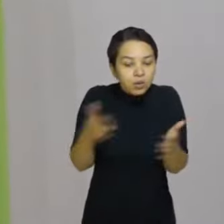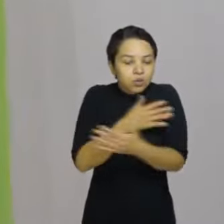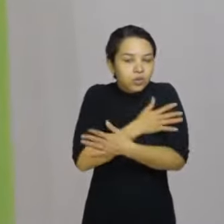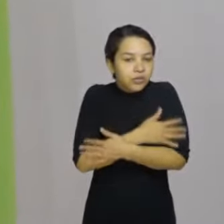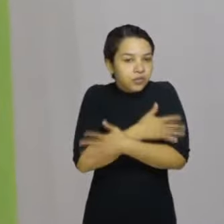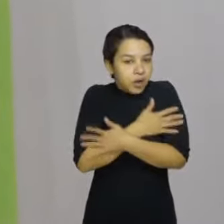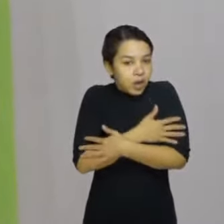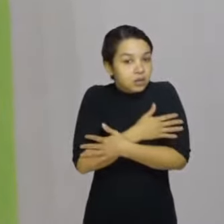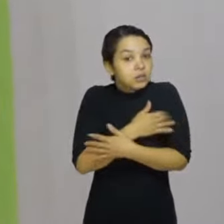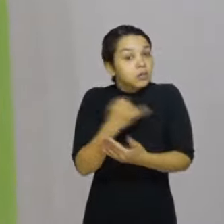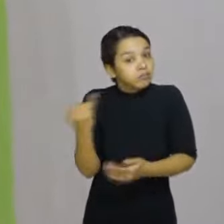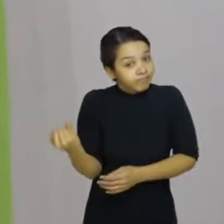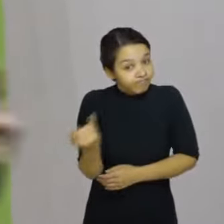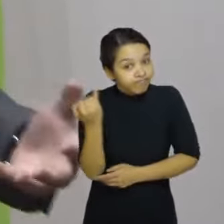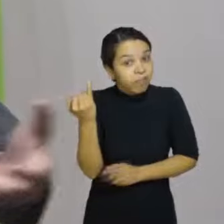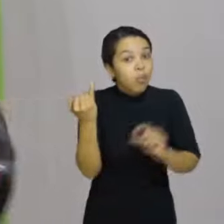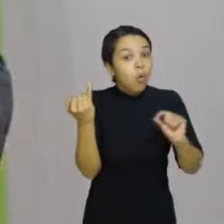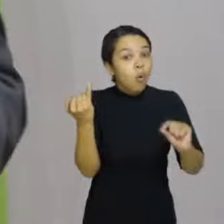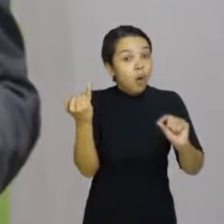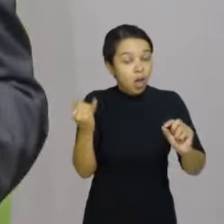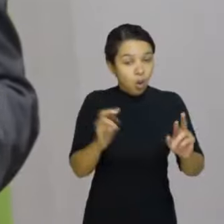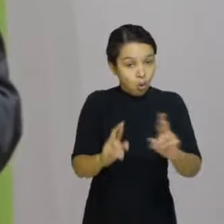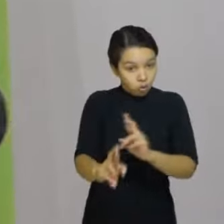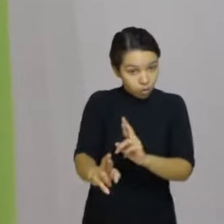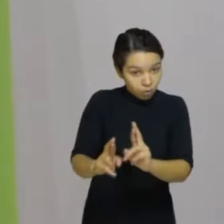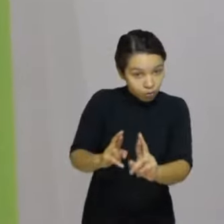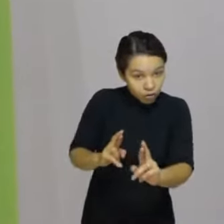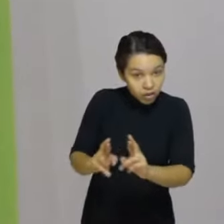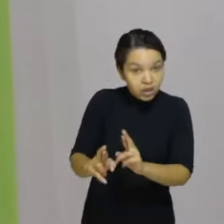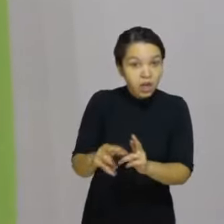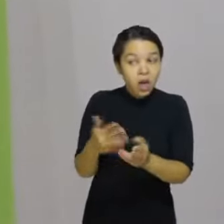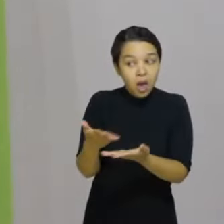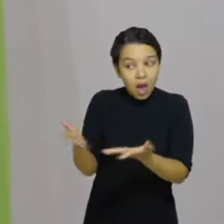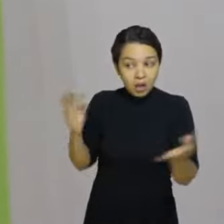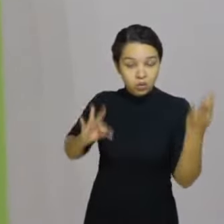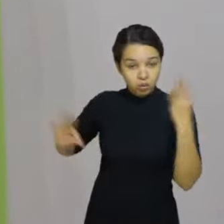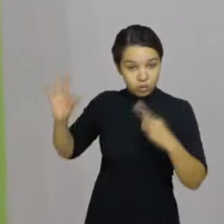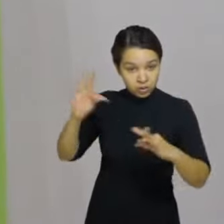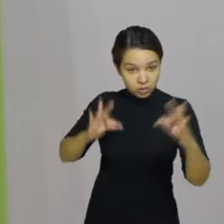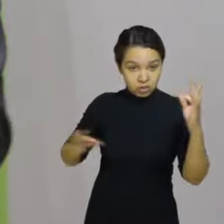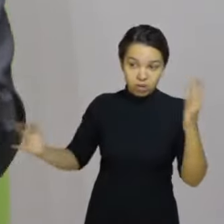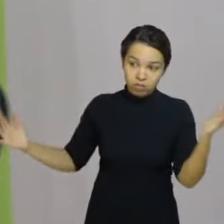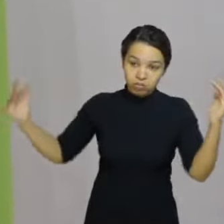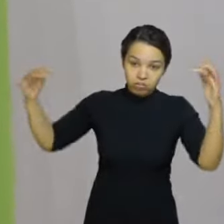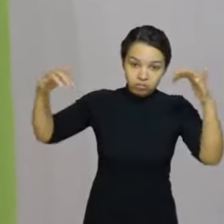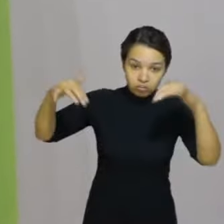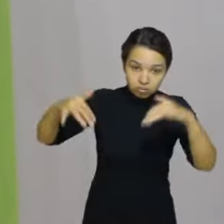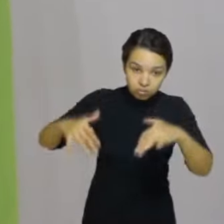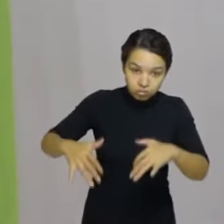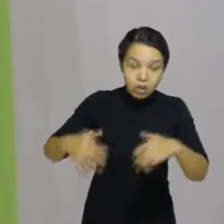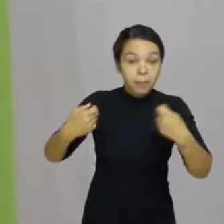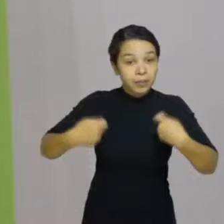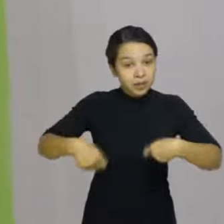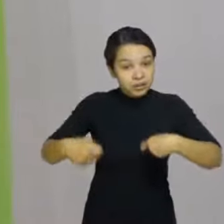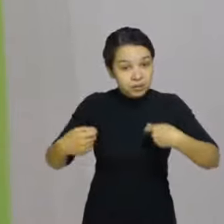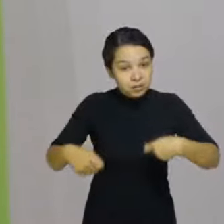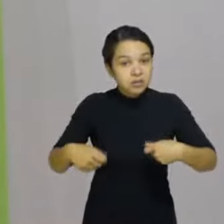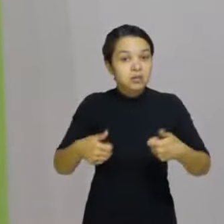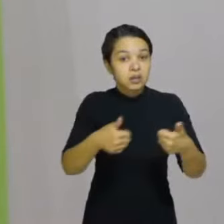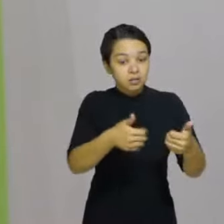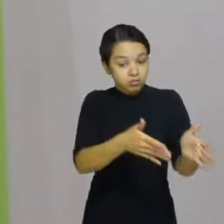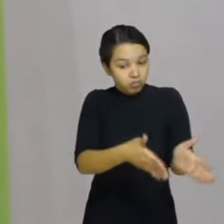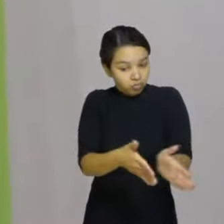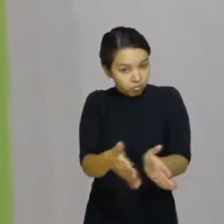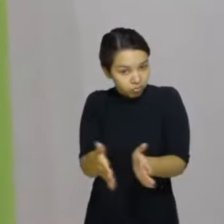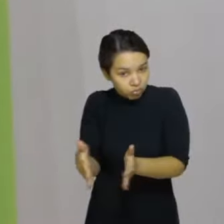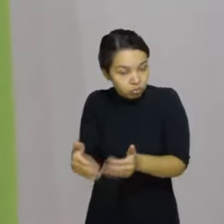nossas rodovias, por onde os turistas chegam à nossa região, estejam adequadamente preparadas e com